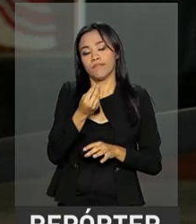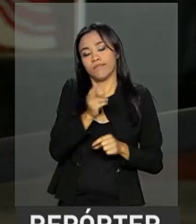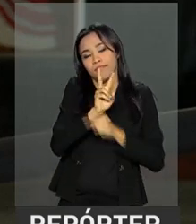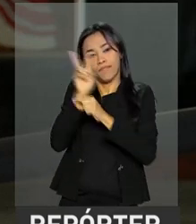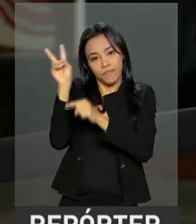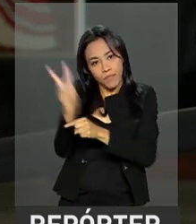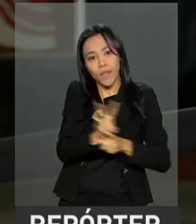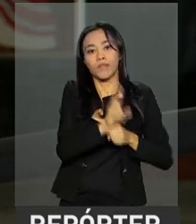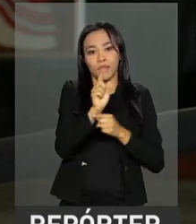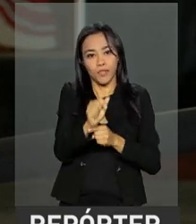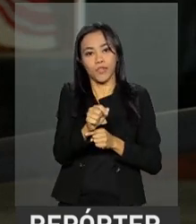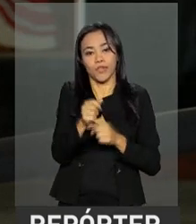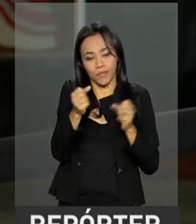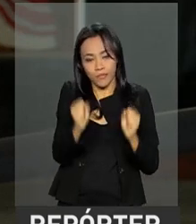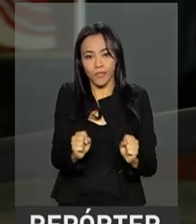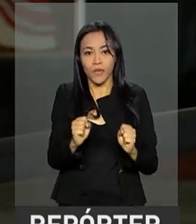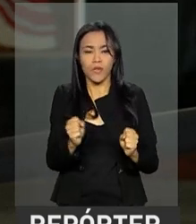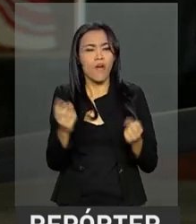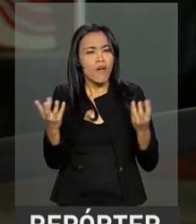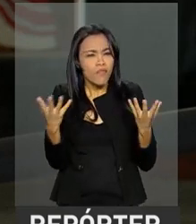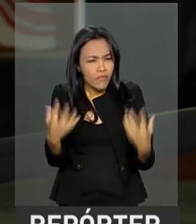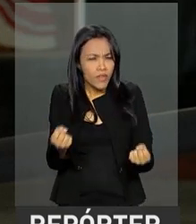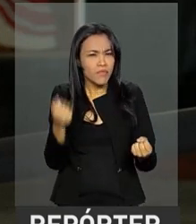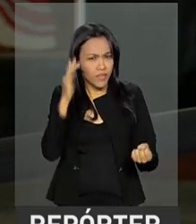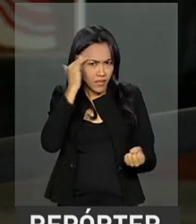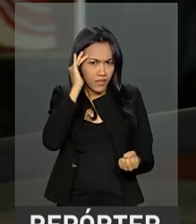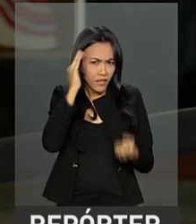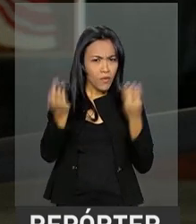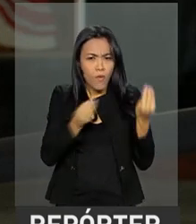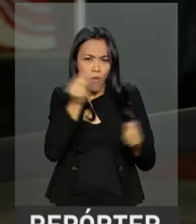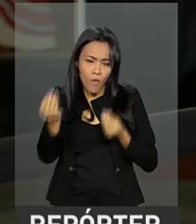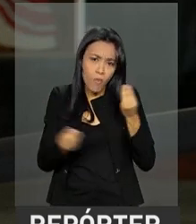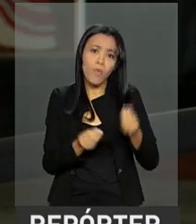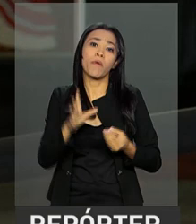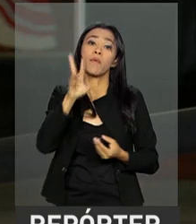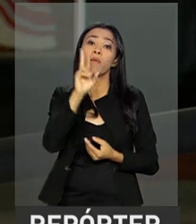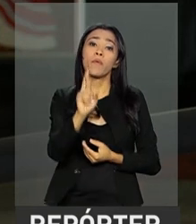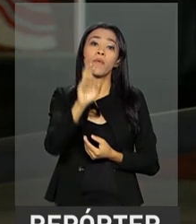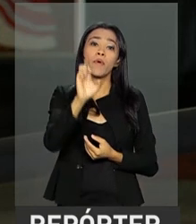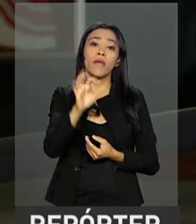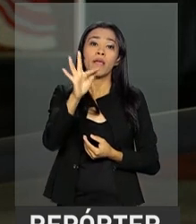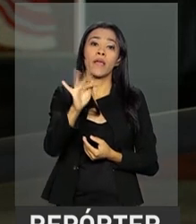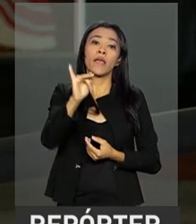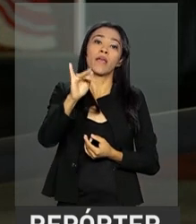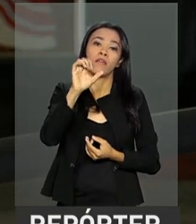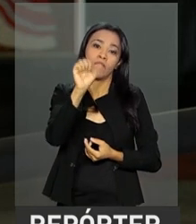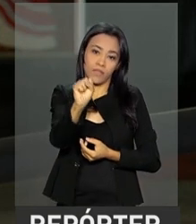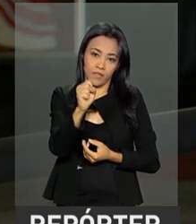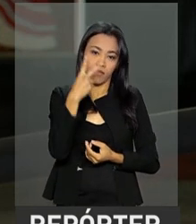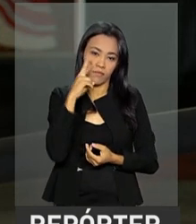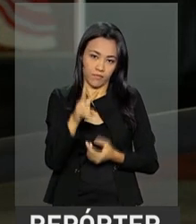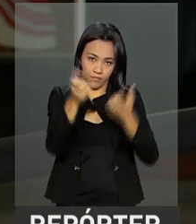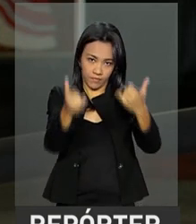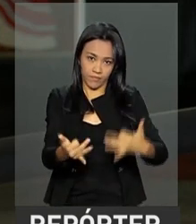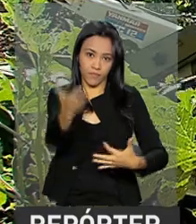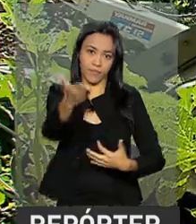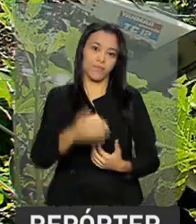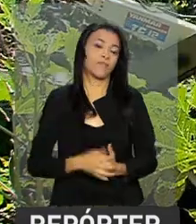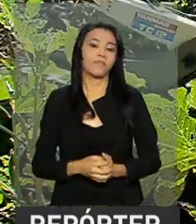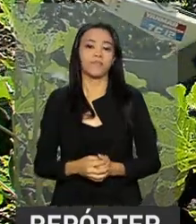financiamento vamos entender um pouco mais sobre o refis rural da reportagem de gabriela noronha